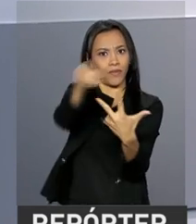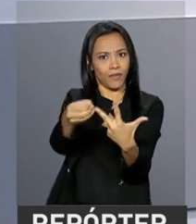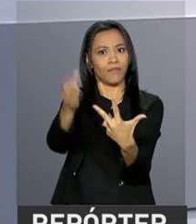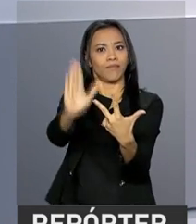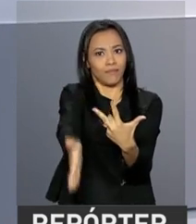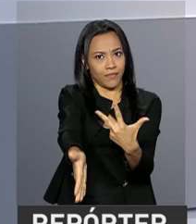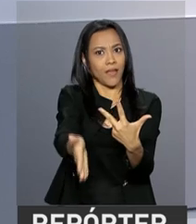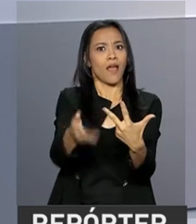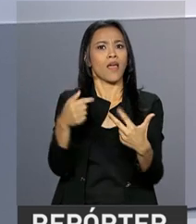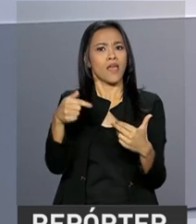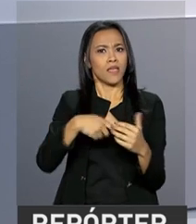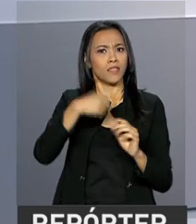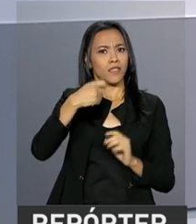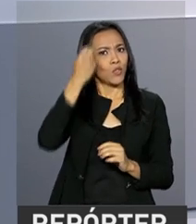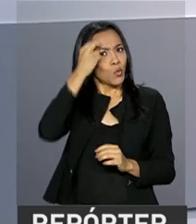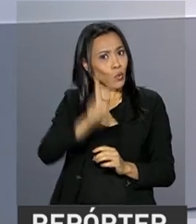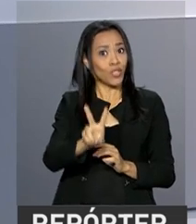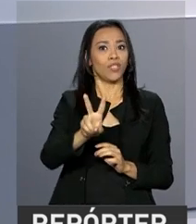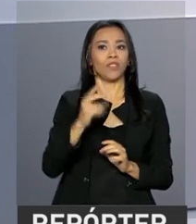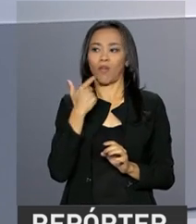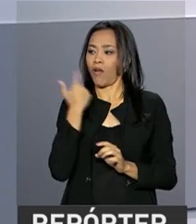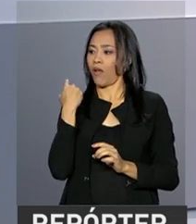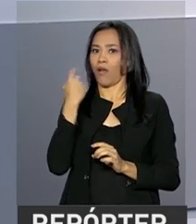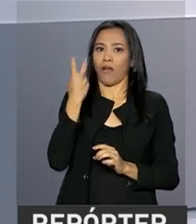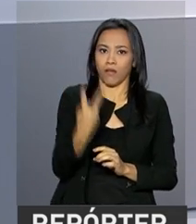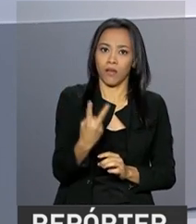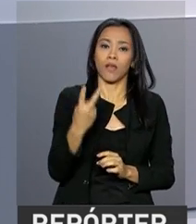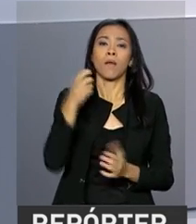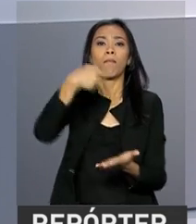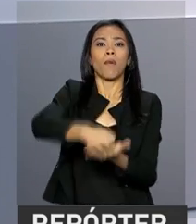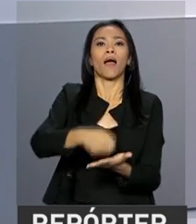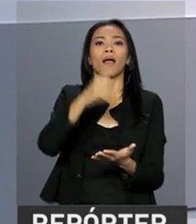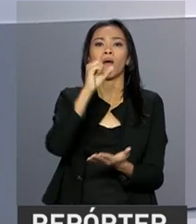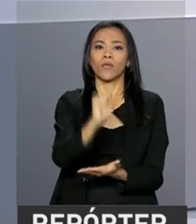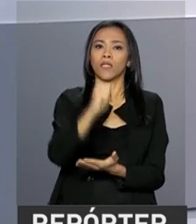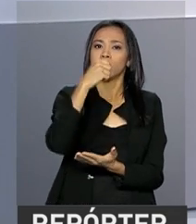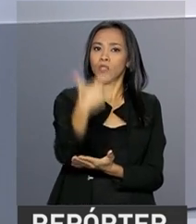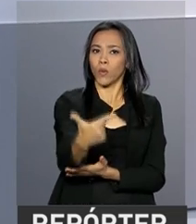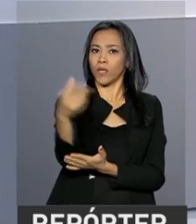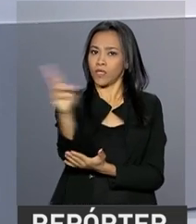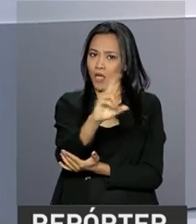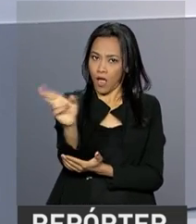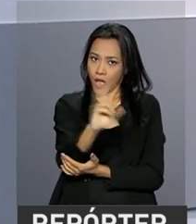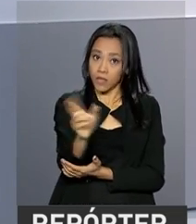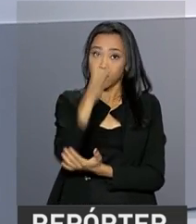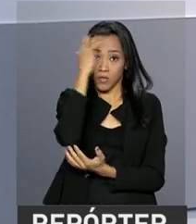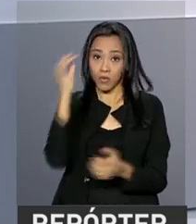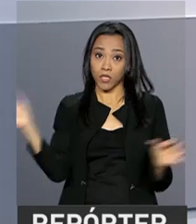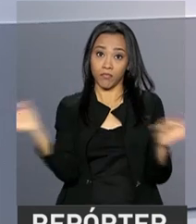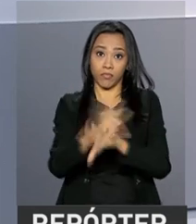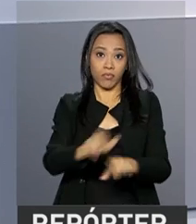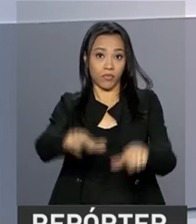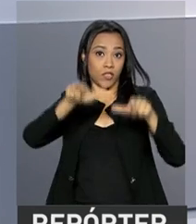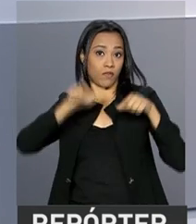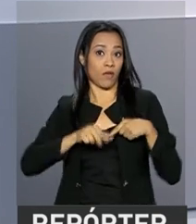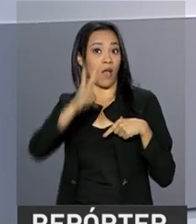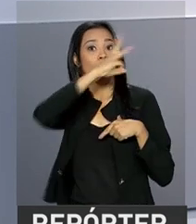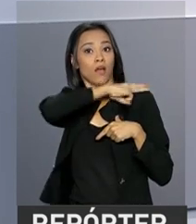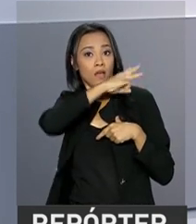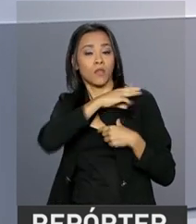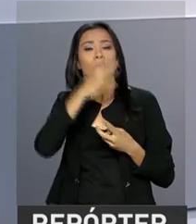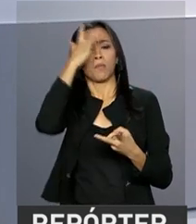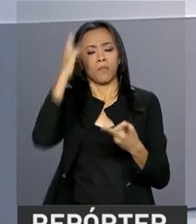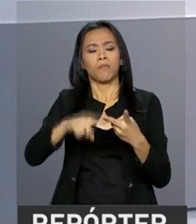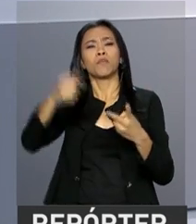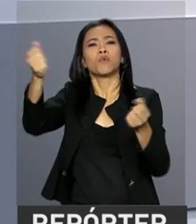Enem nesses primeiros dois dias a taxa é de r$ 82 mas concluintes do ensino médio em escolas públicas candidatos de baixa